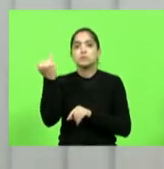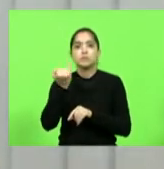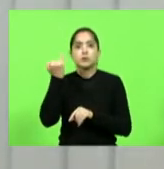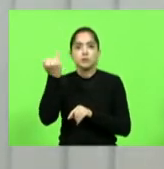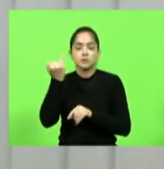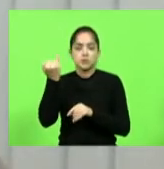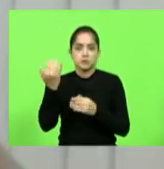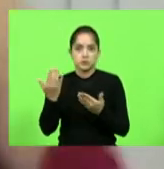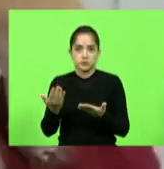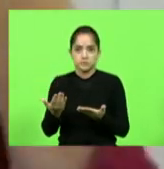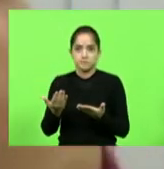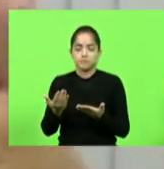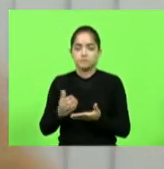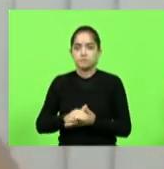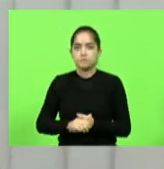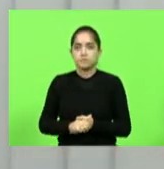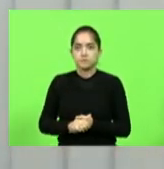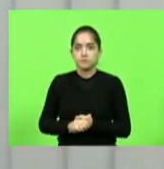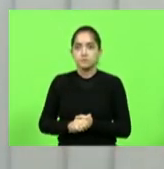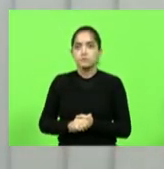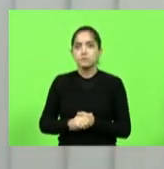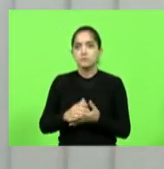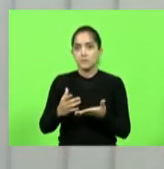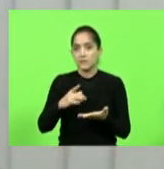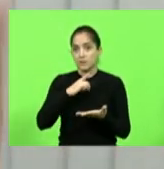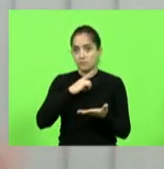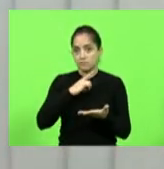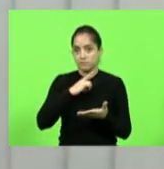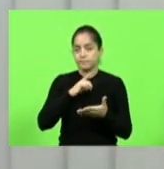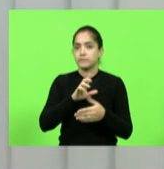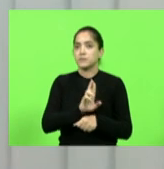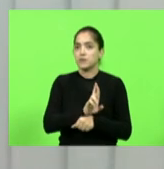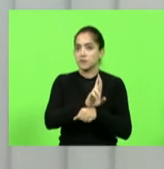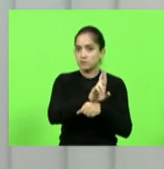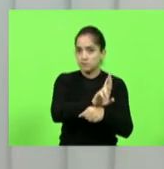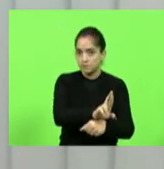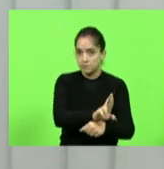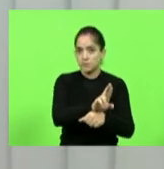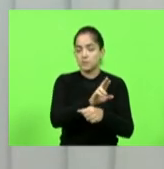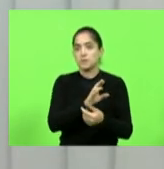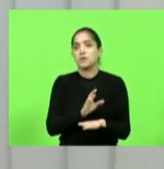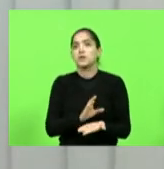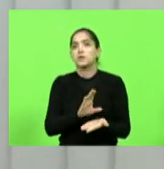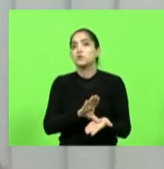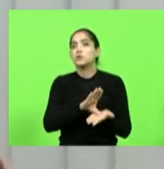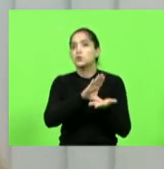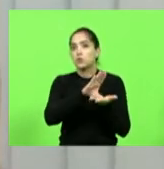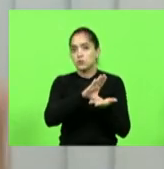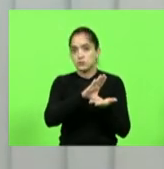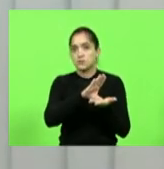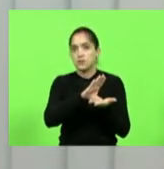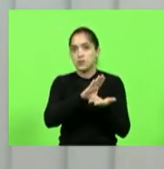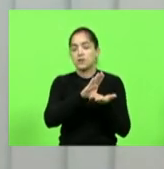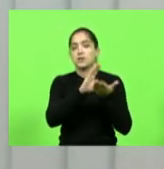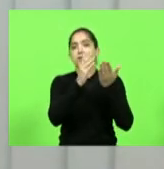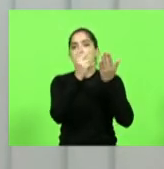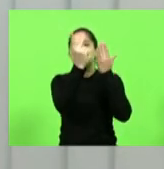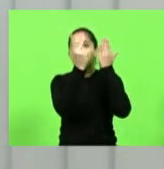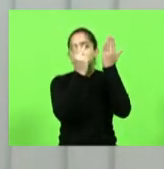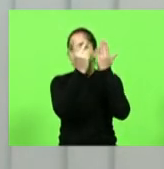tratar aqui? Né? Nós teremos representantes do Conselho de Psicologia,